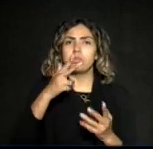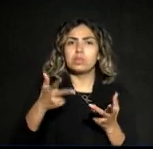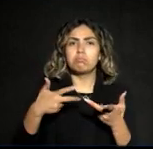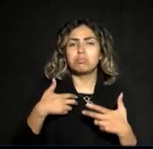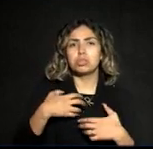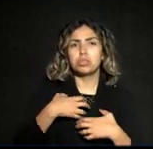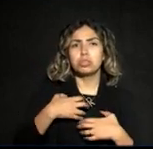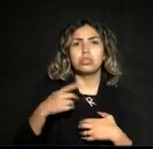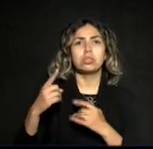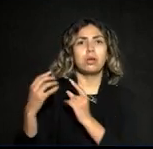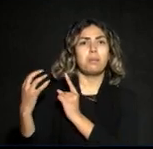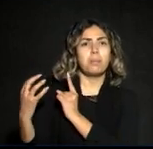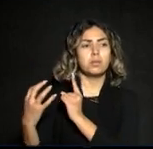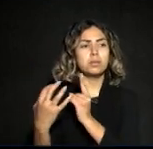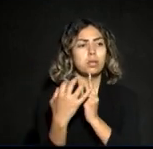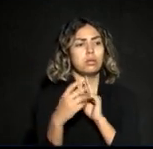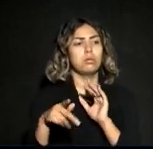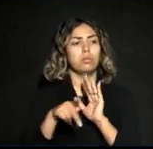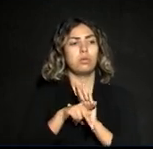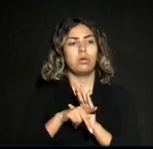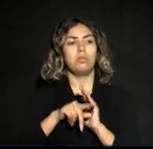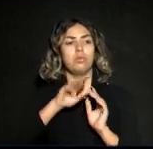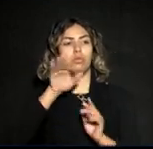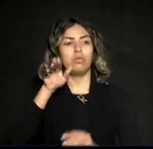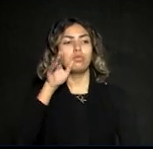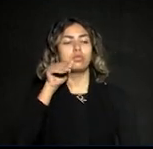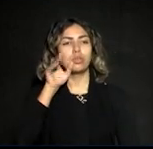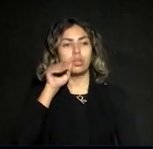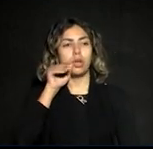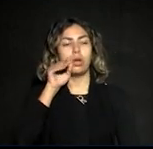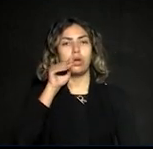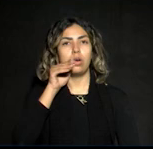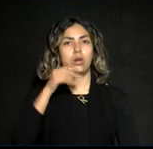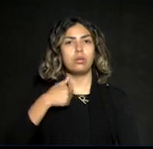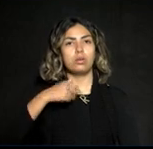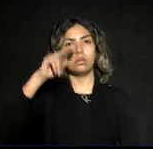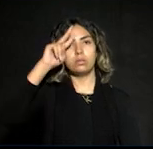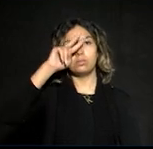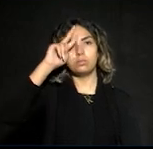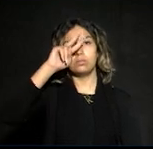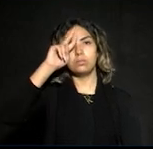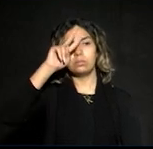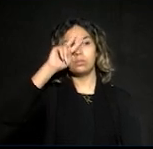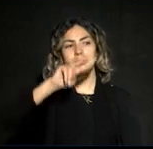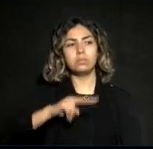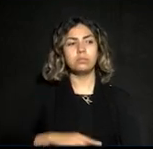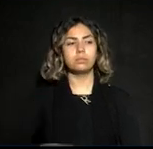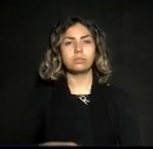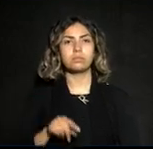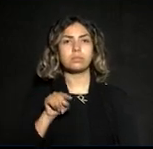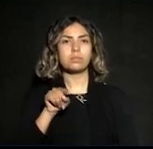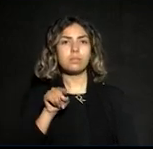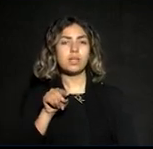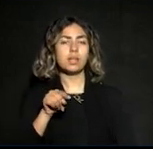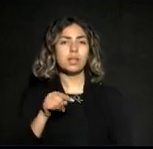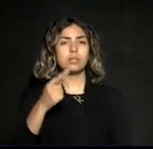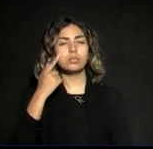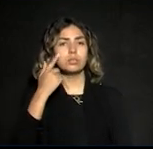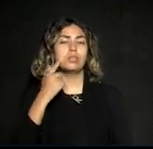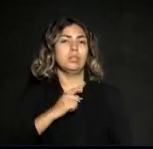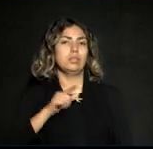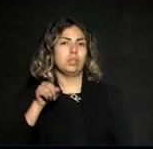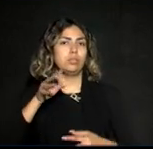essa pressão do funcionário e a gente passou a semana passada toda lendo noticiários de um possível aumento aprovado